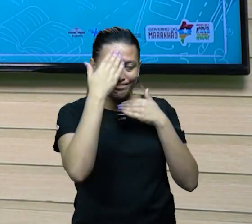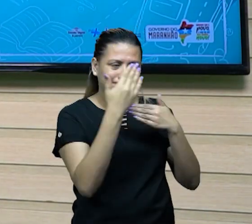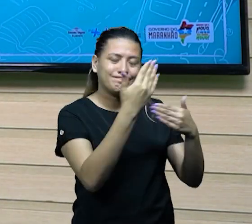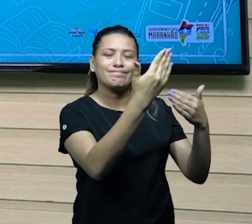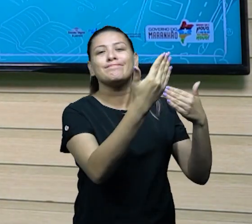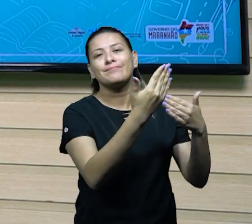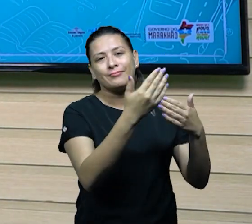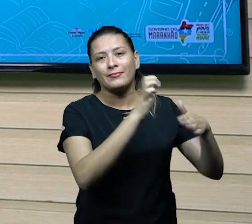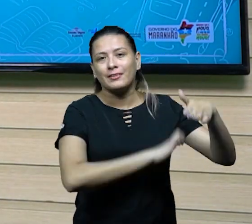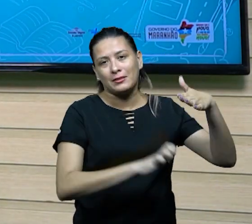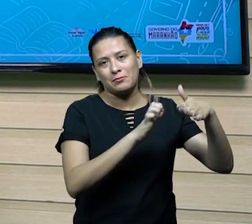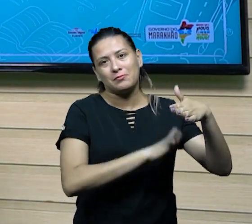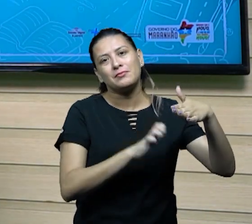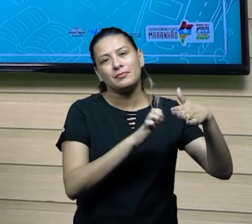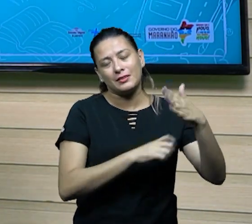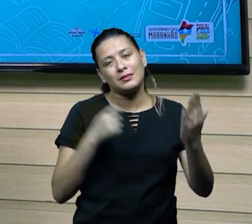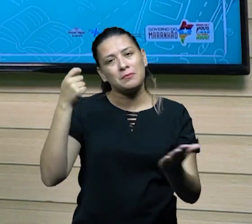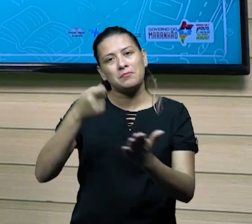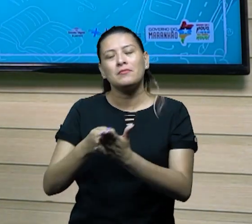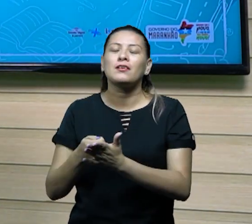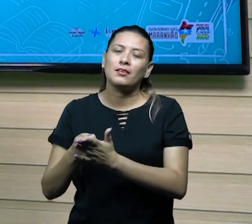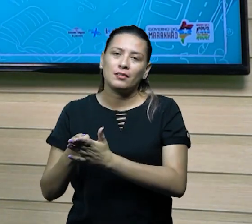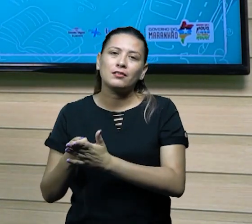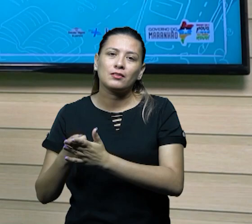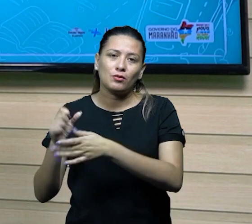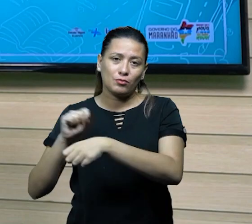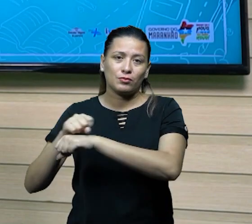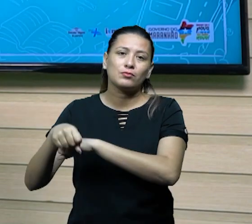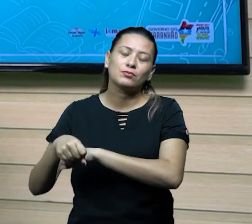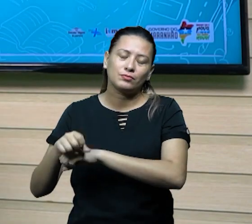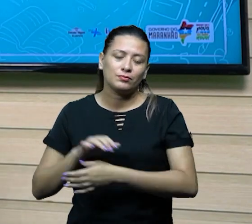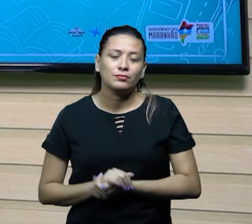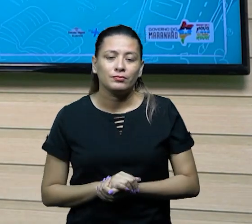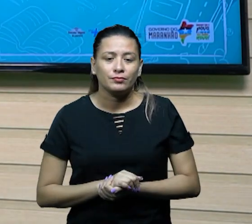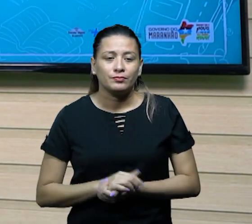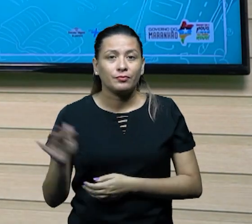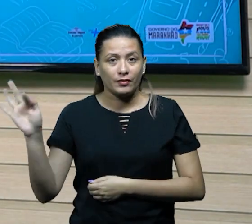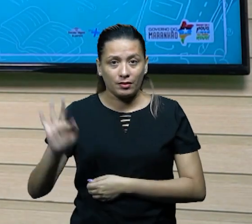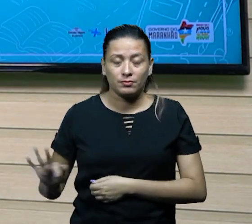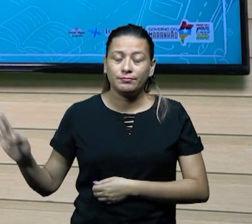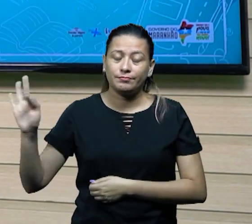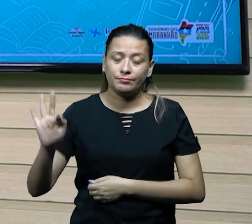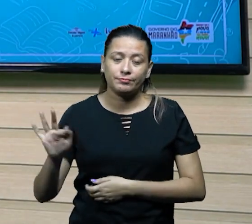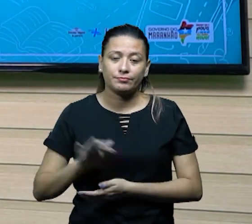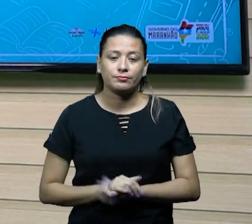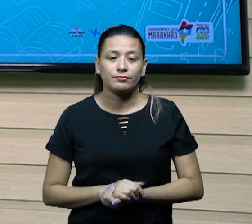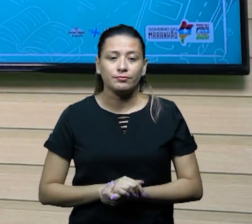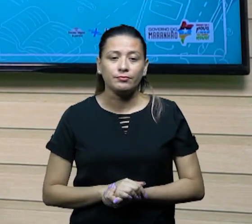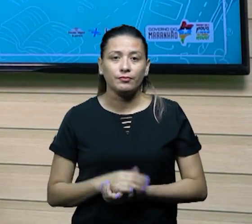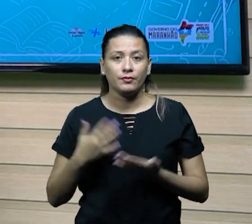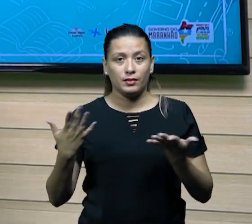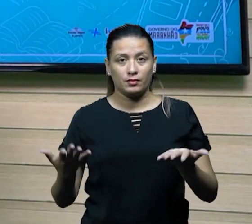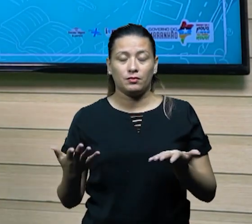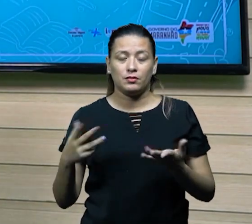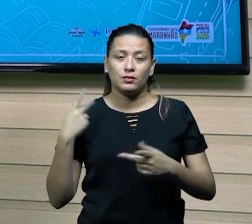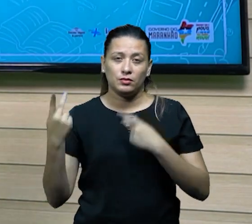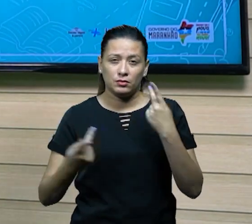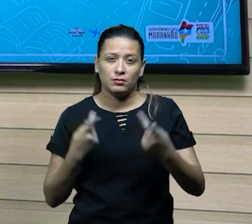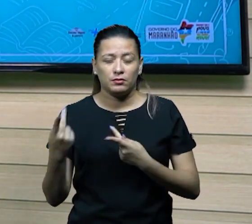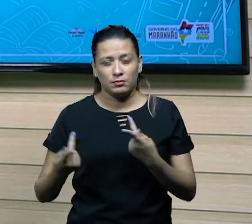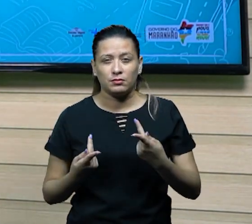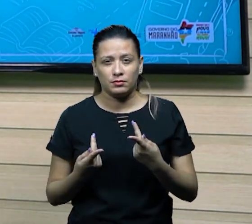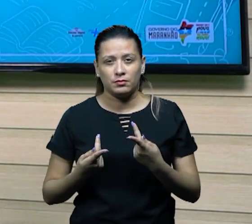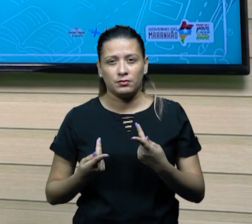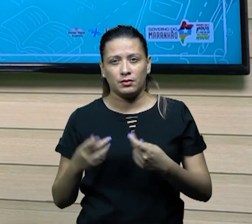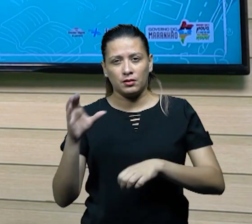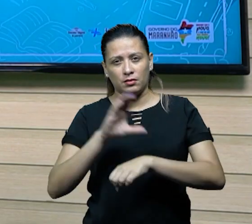curso superior graças à empresa. Ela pagou uma faculdade para mim. Eu fiz 2 anos de faculdade, 4 anos. É importante entender